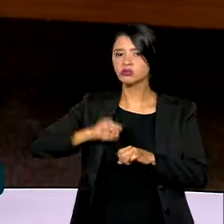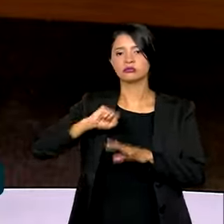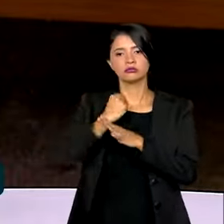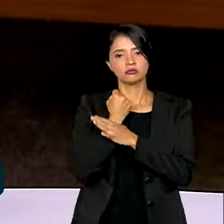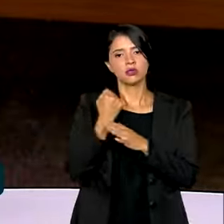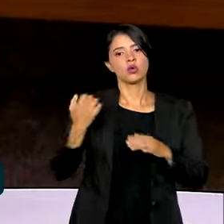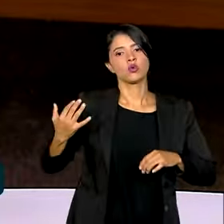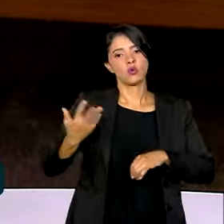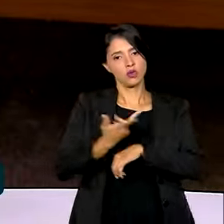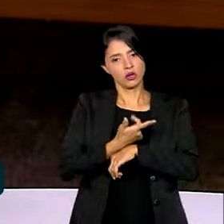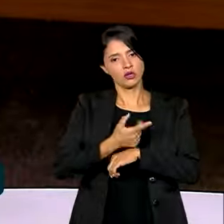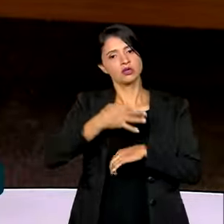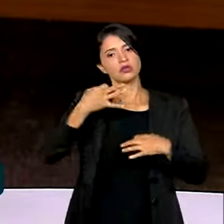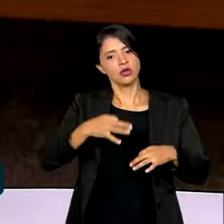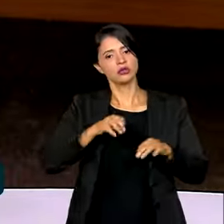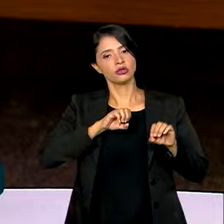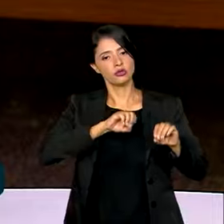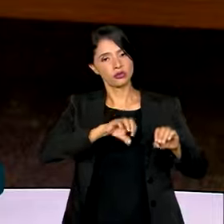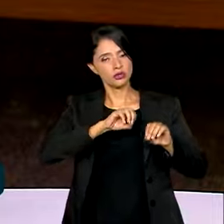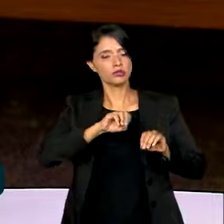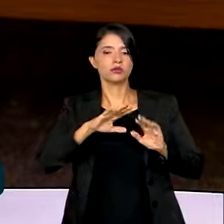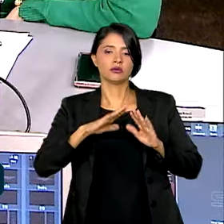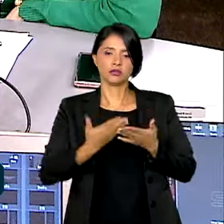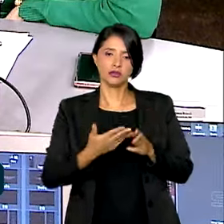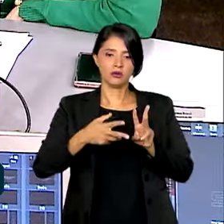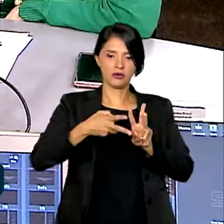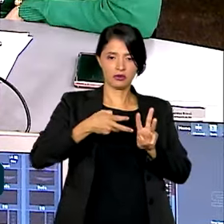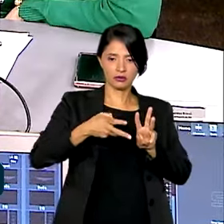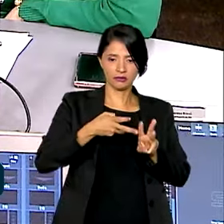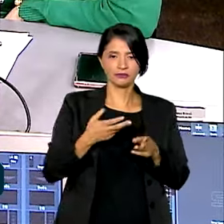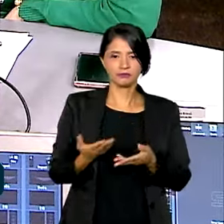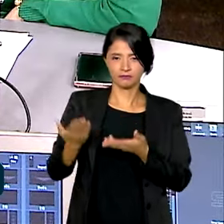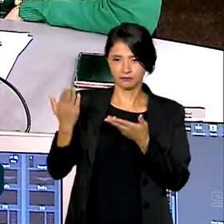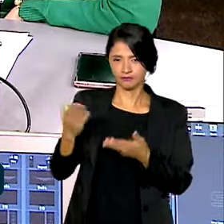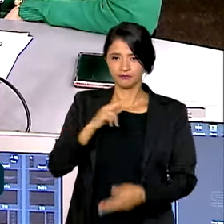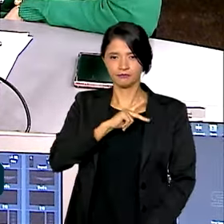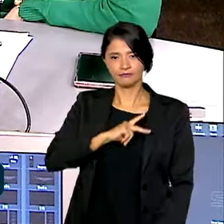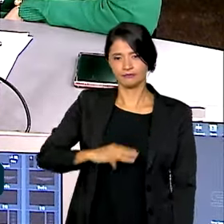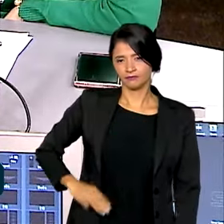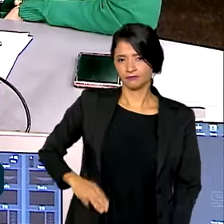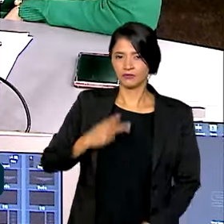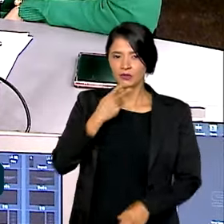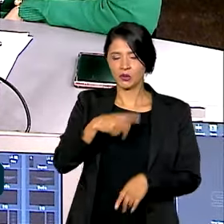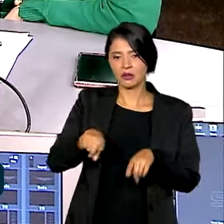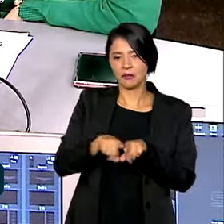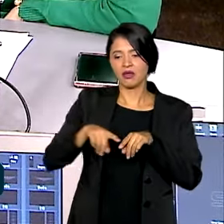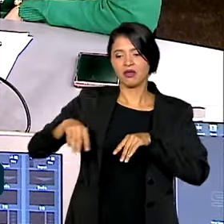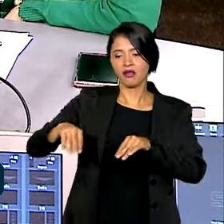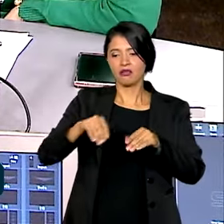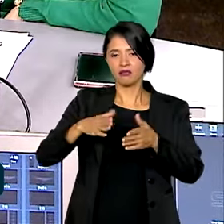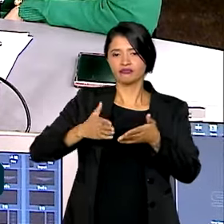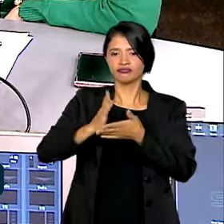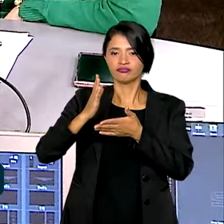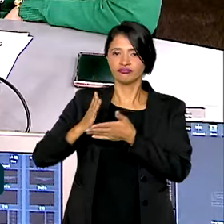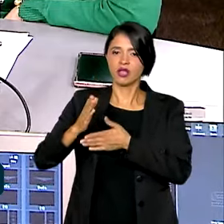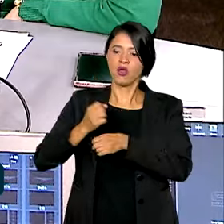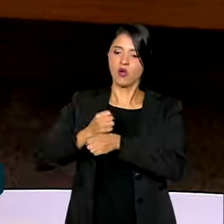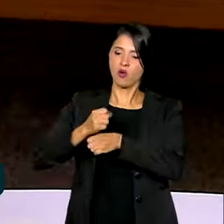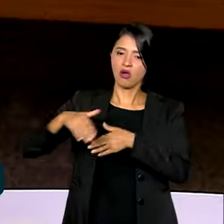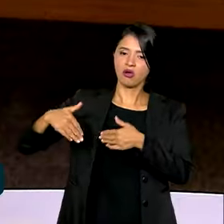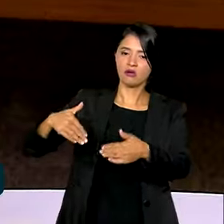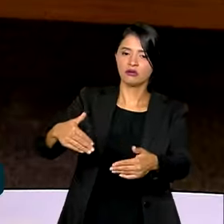uma qualidade na educação escolar indígena. A ministra também falou sobre as terras homologadas ao longo deste